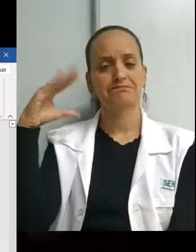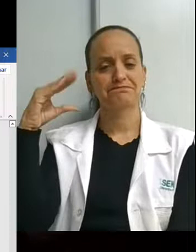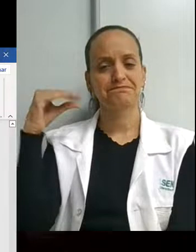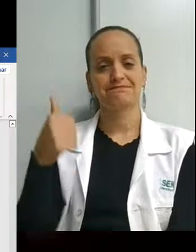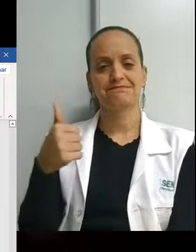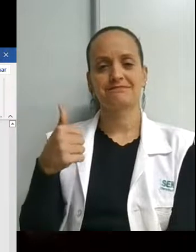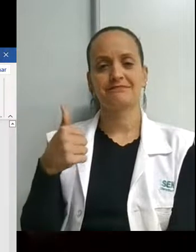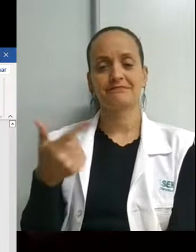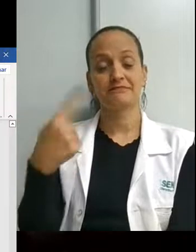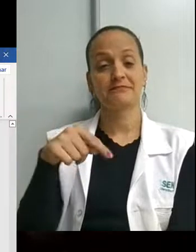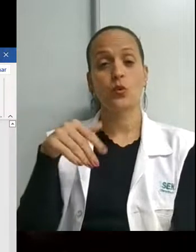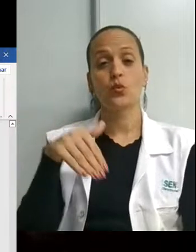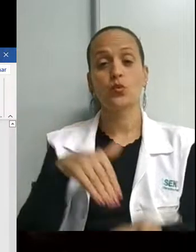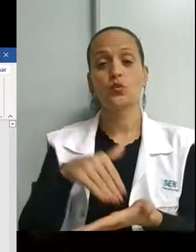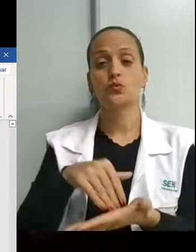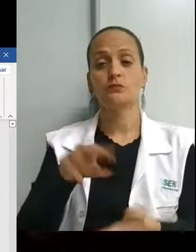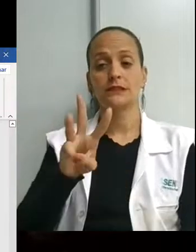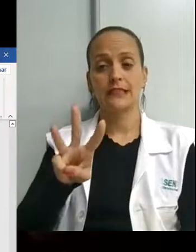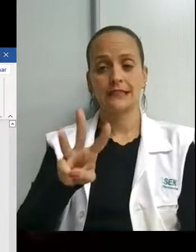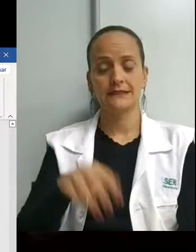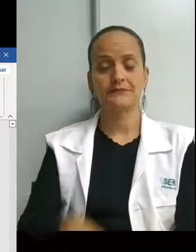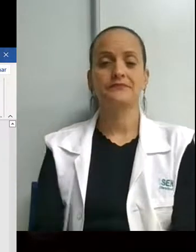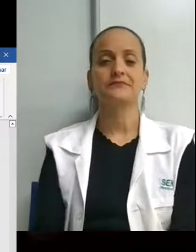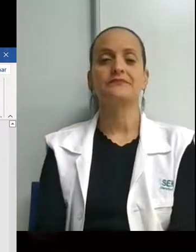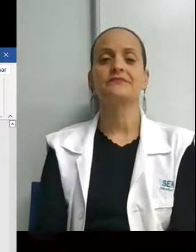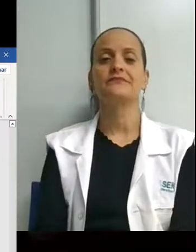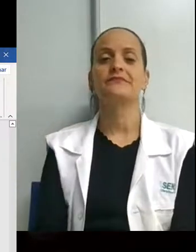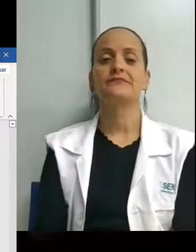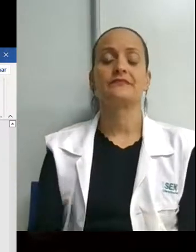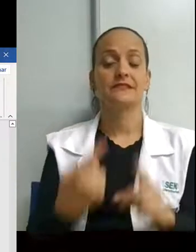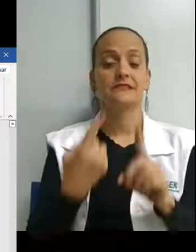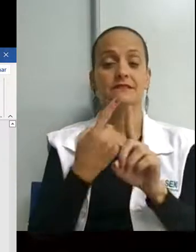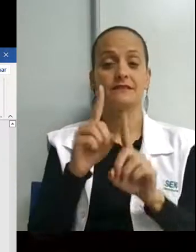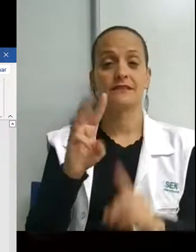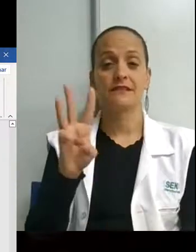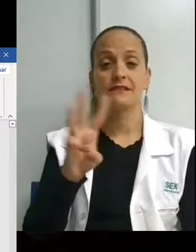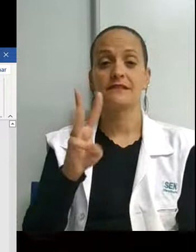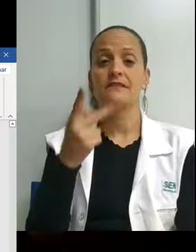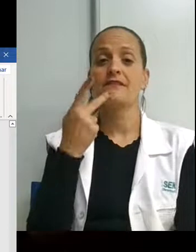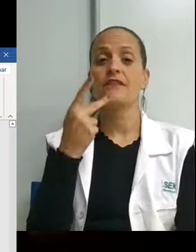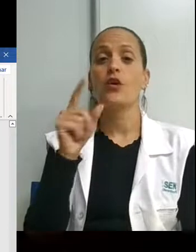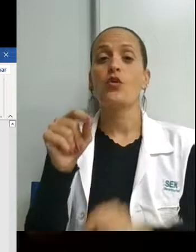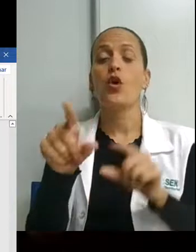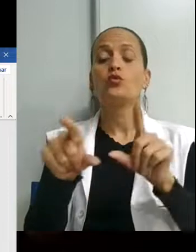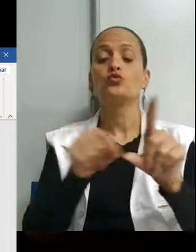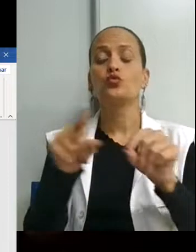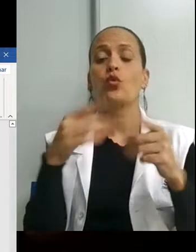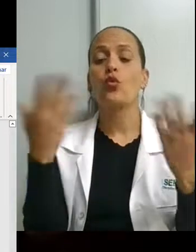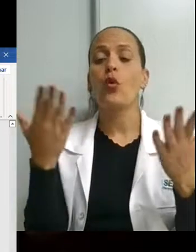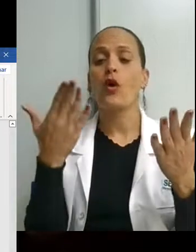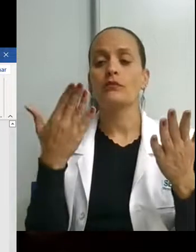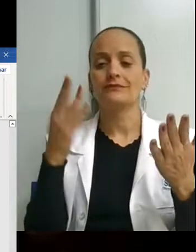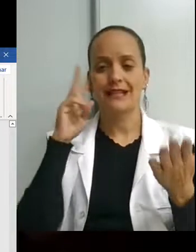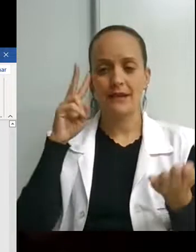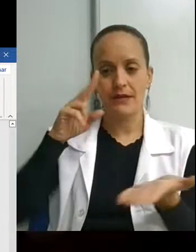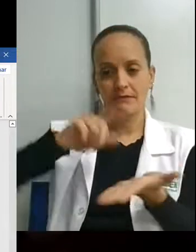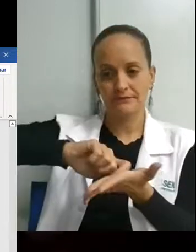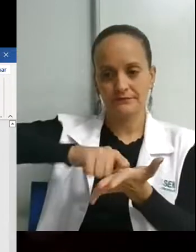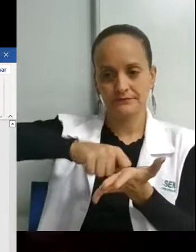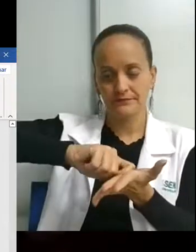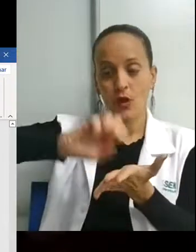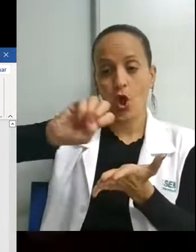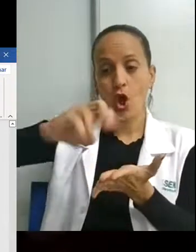Então, vamos para o último aqui para a gente poder finalizar, né? Fala sobre a escolha do multímetro. Ó. Para realizar as verificações